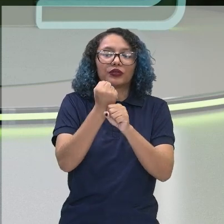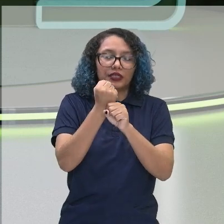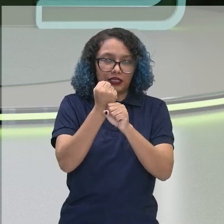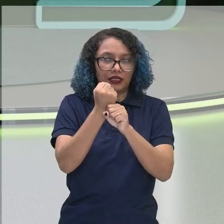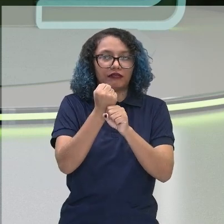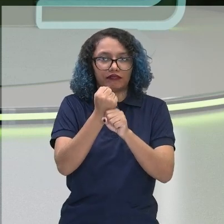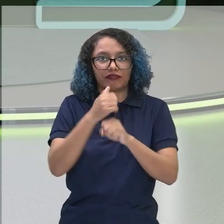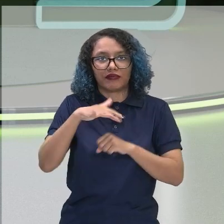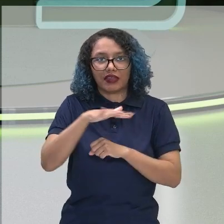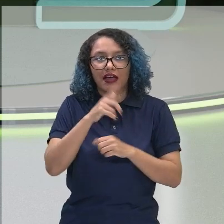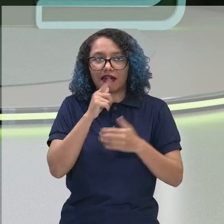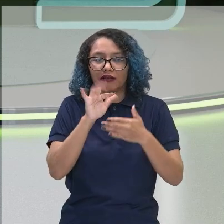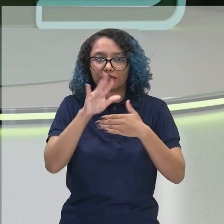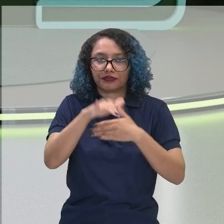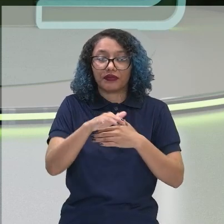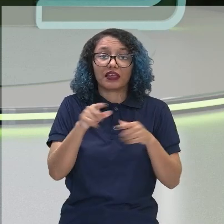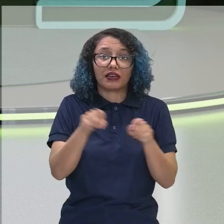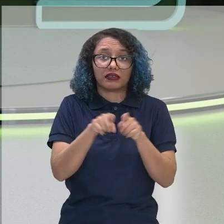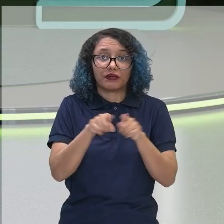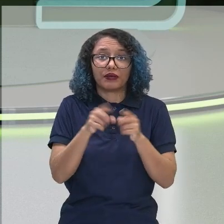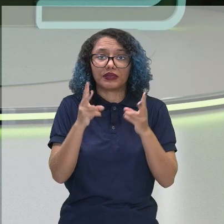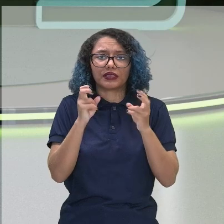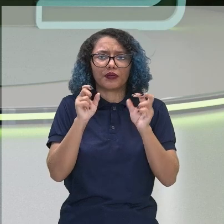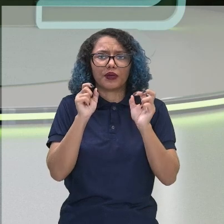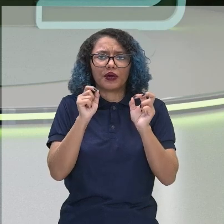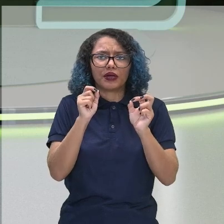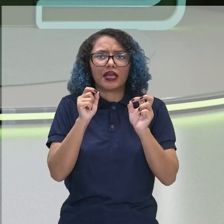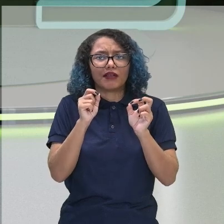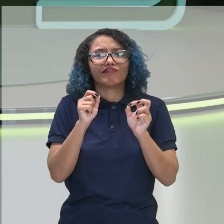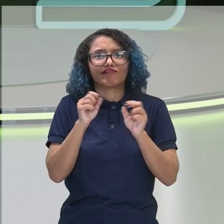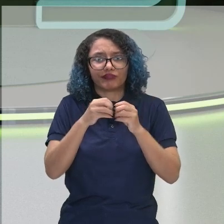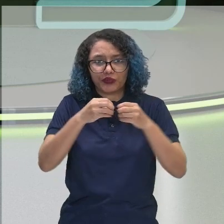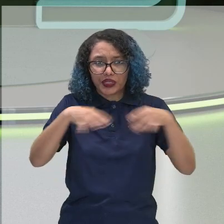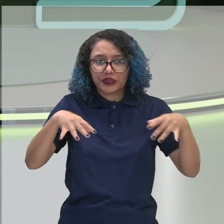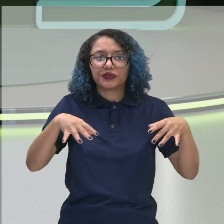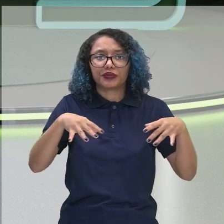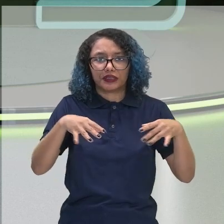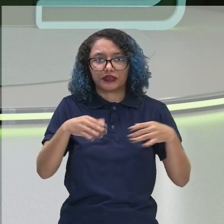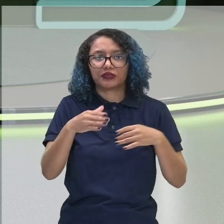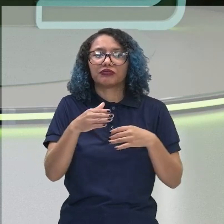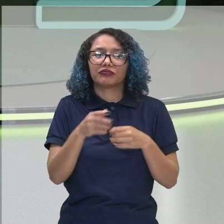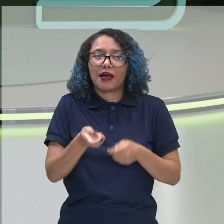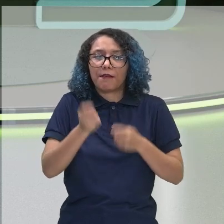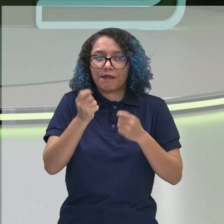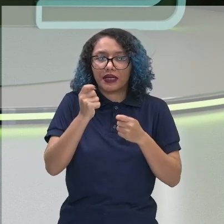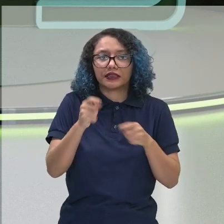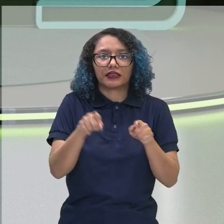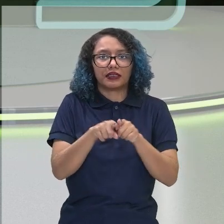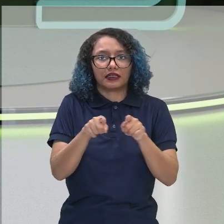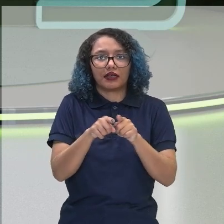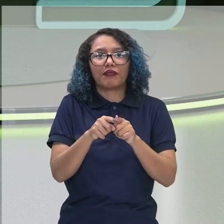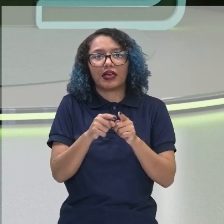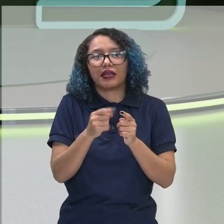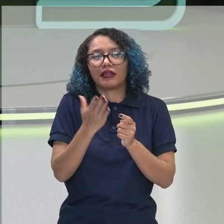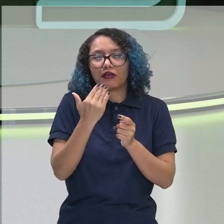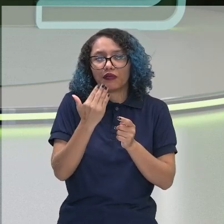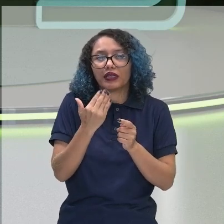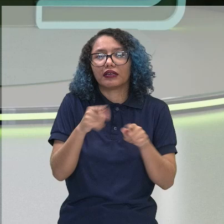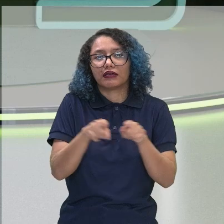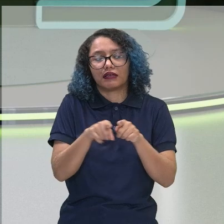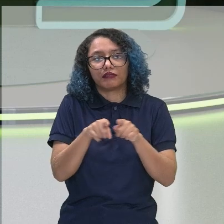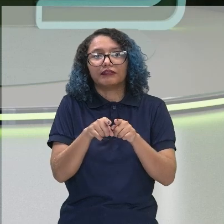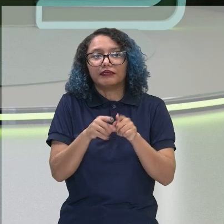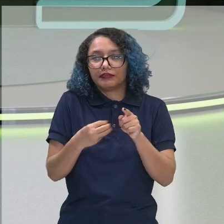essa hidrelétrica. E a gente observa aí, olha, que trouxe então impactos na pesca e consequentemente na alimentação e